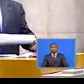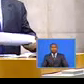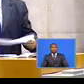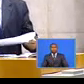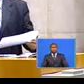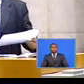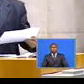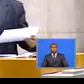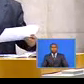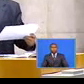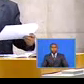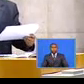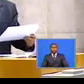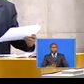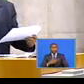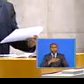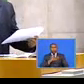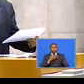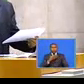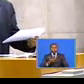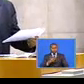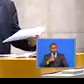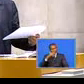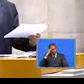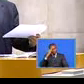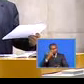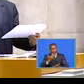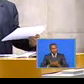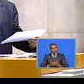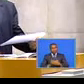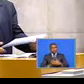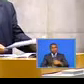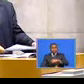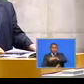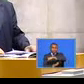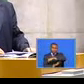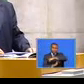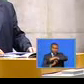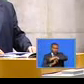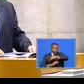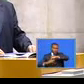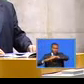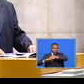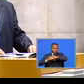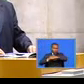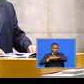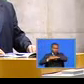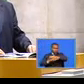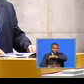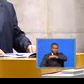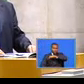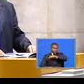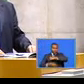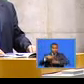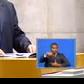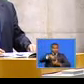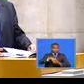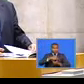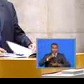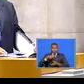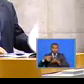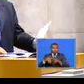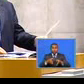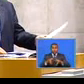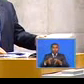com bastante surpresa, acredito, que um pedaço de uma ponte caiu dentro do rio. Se